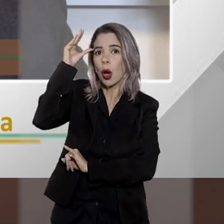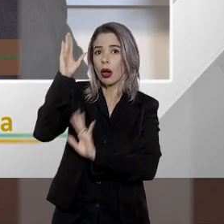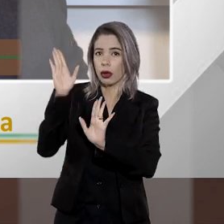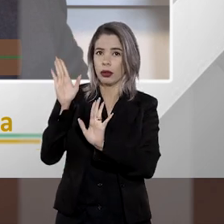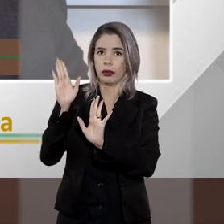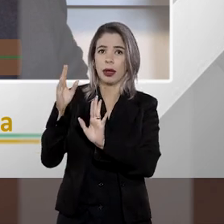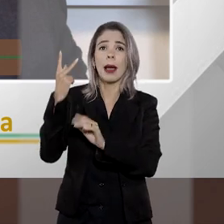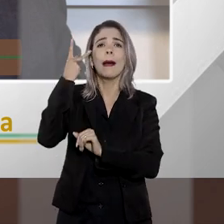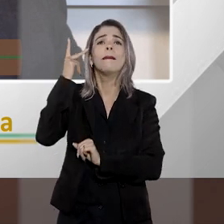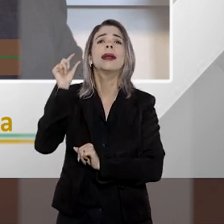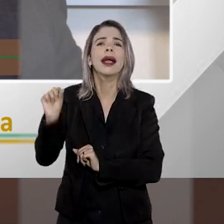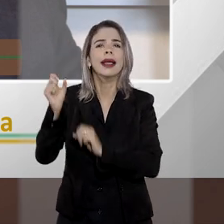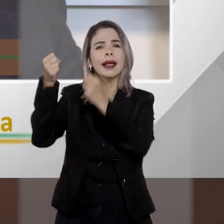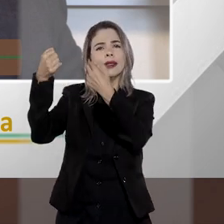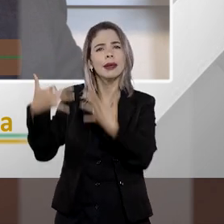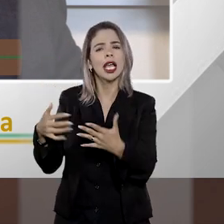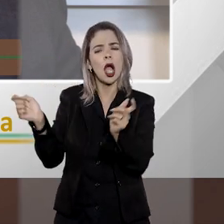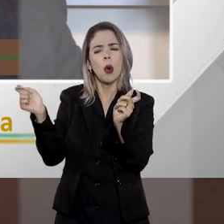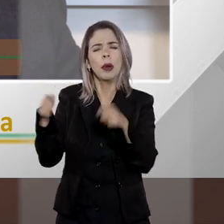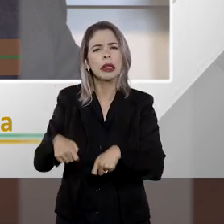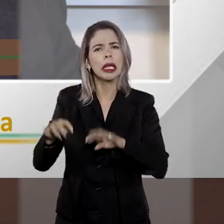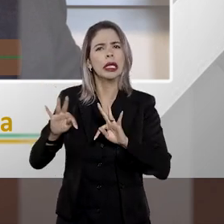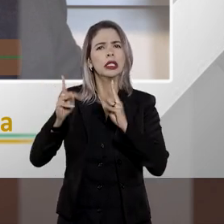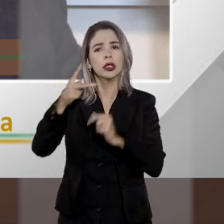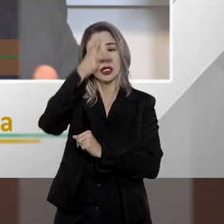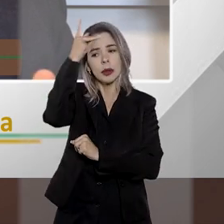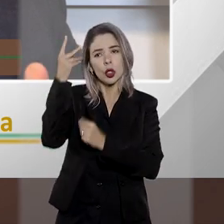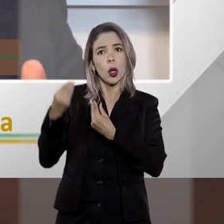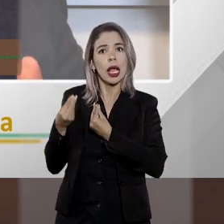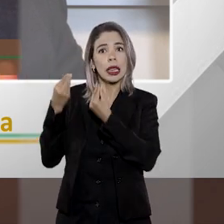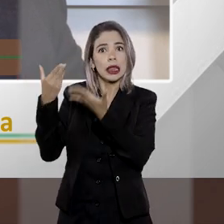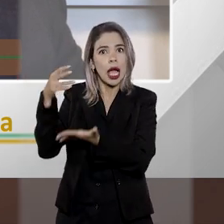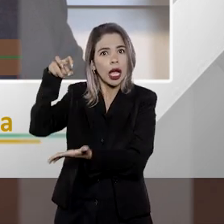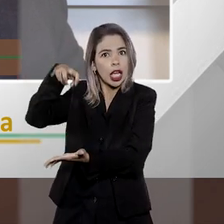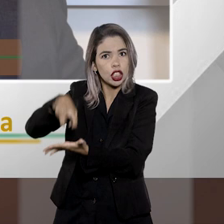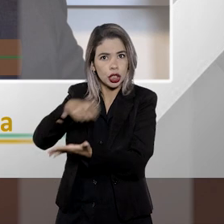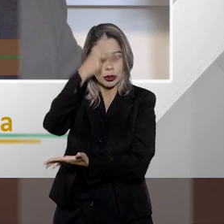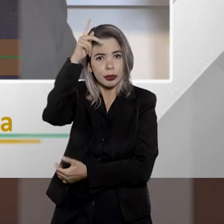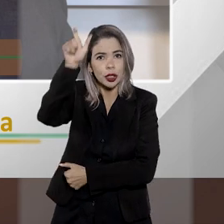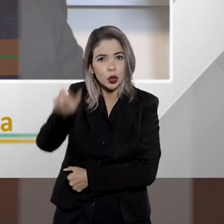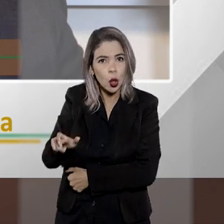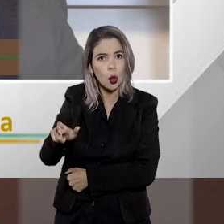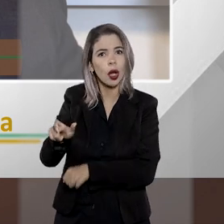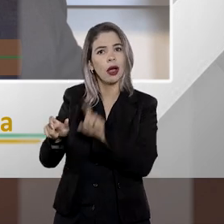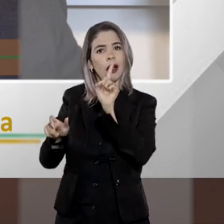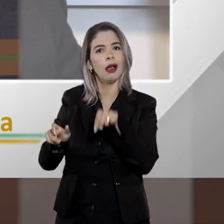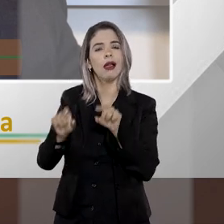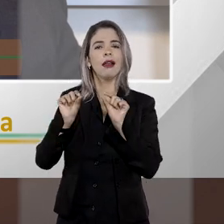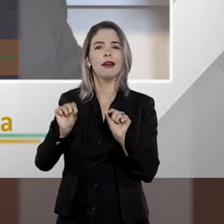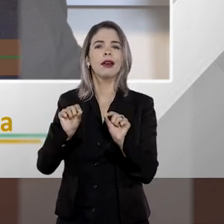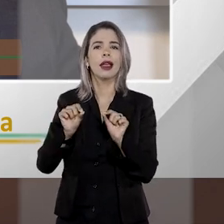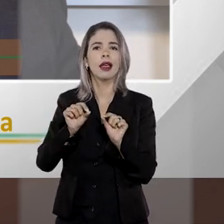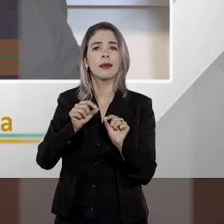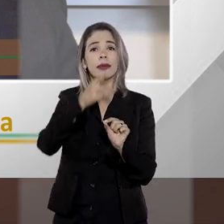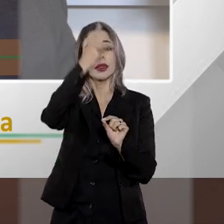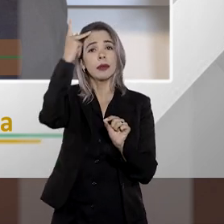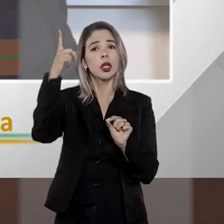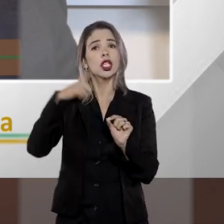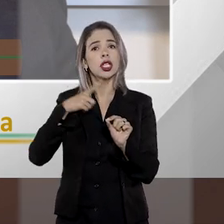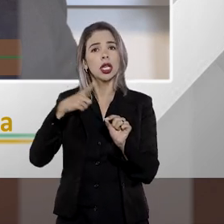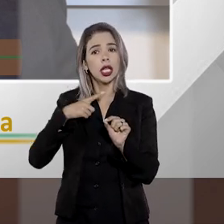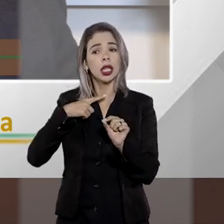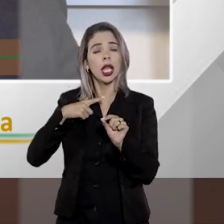da competência para o juiz que vai apurar a responsabilidade penal do acusado é, via de regra, aquele que